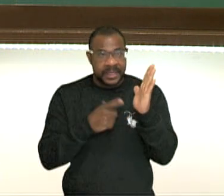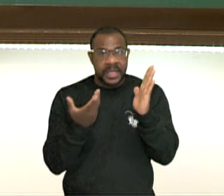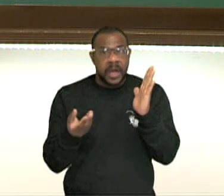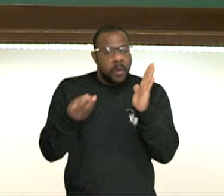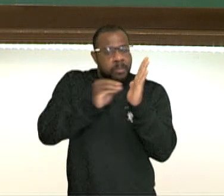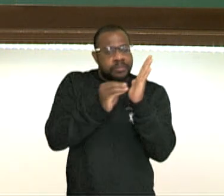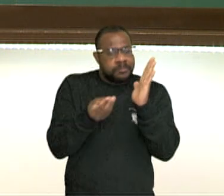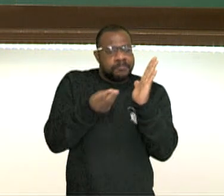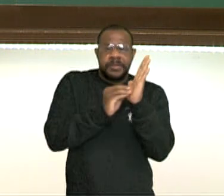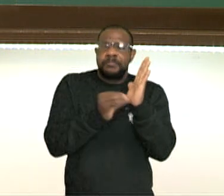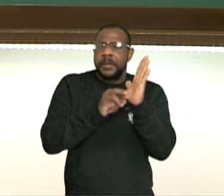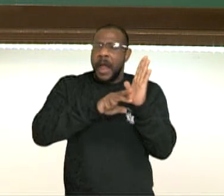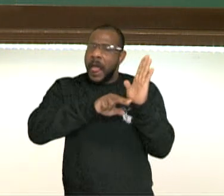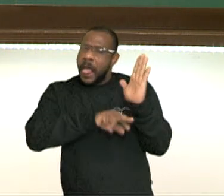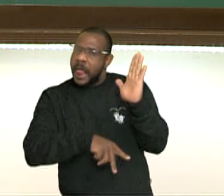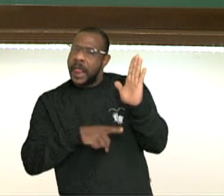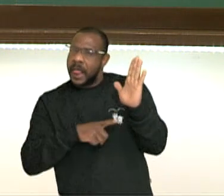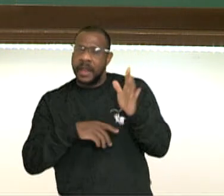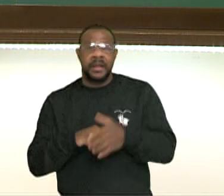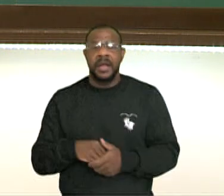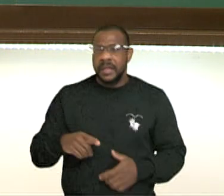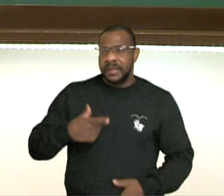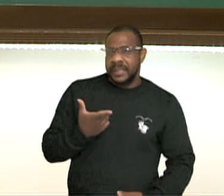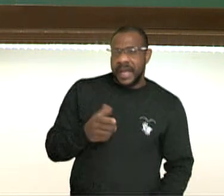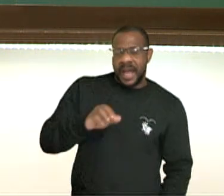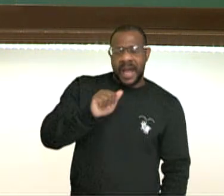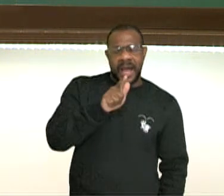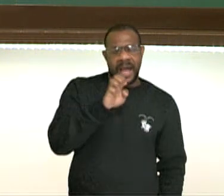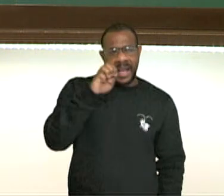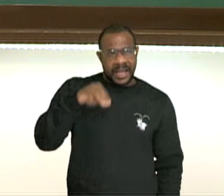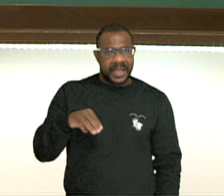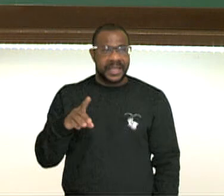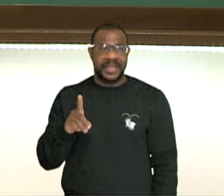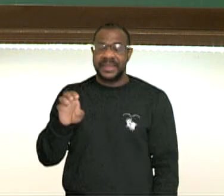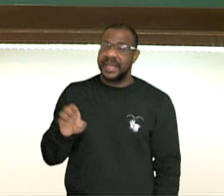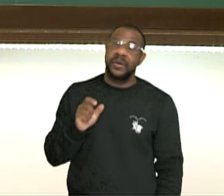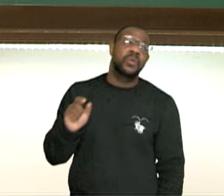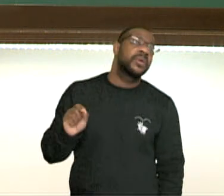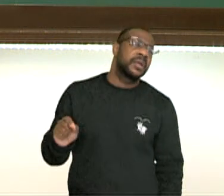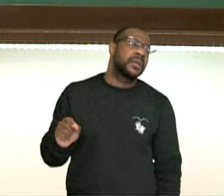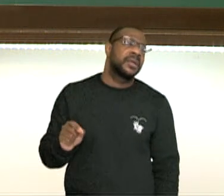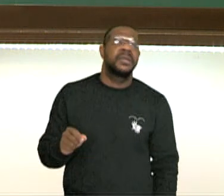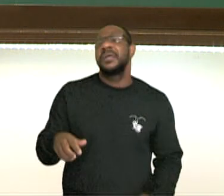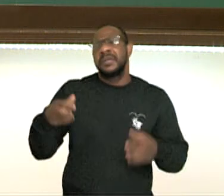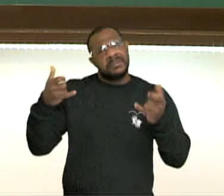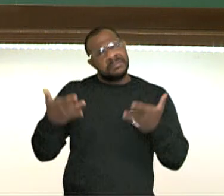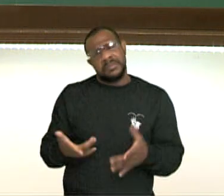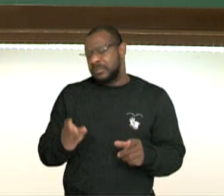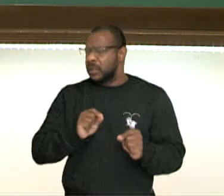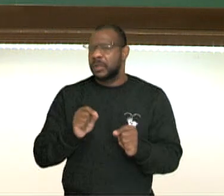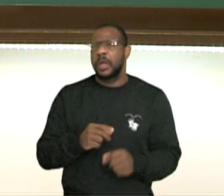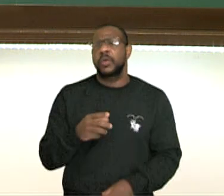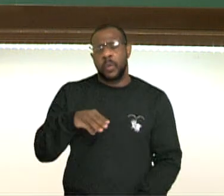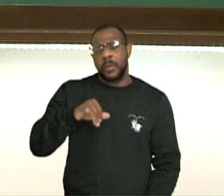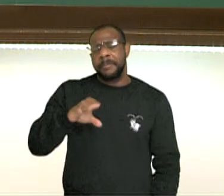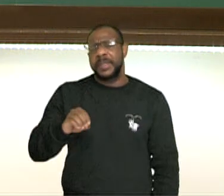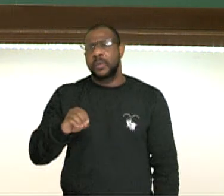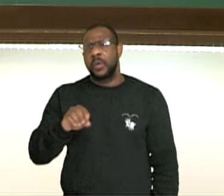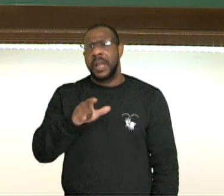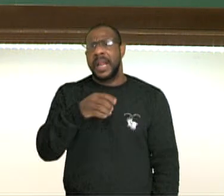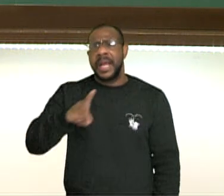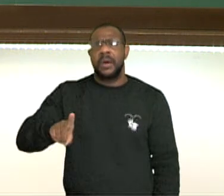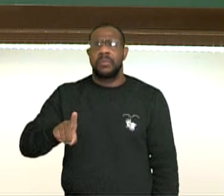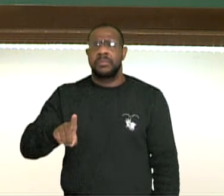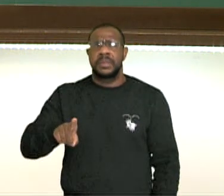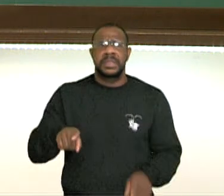outro elemento. E quando eu começo para o além de, mostra-se também para o leitor que eu não vou falar do mico-leão e nem do lobo-guará. Quem